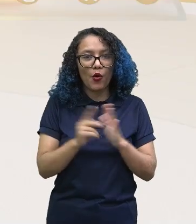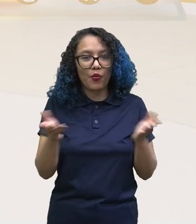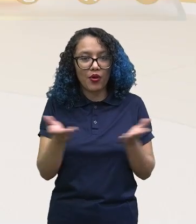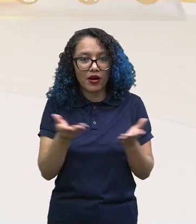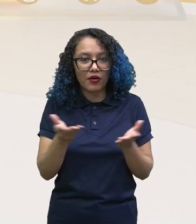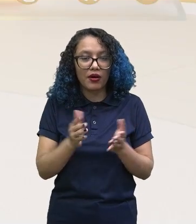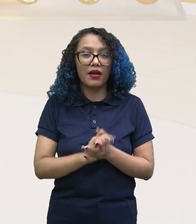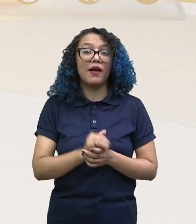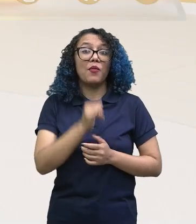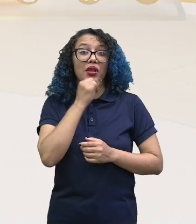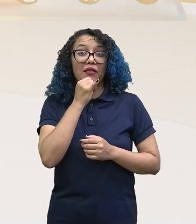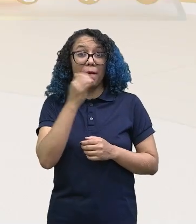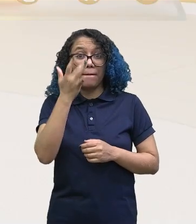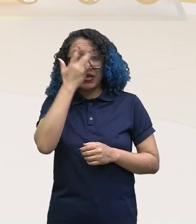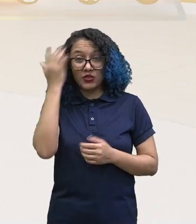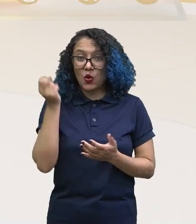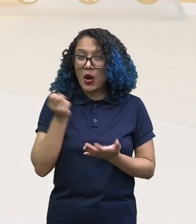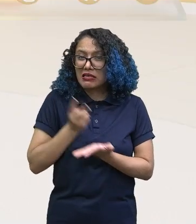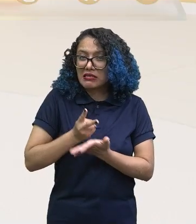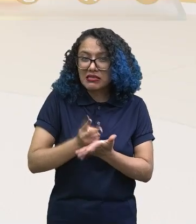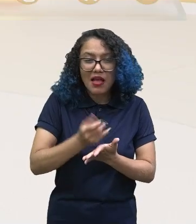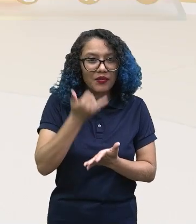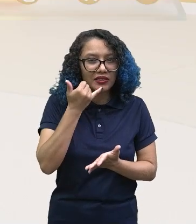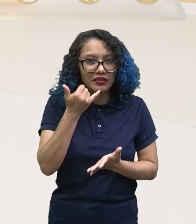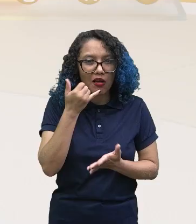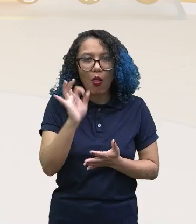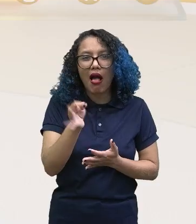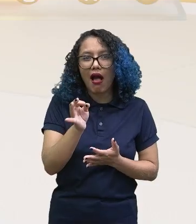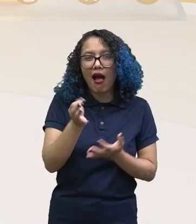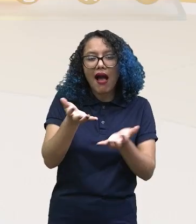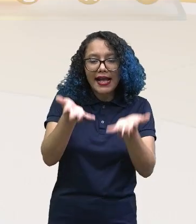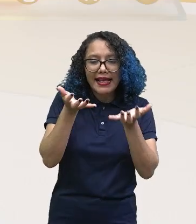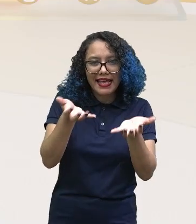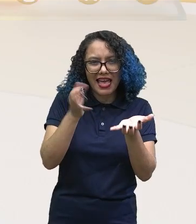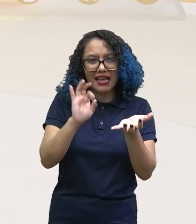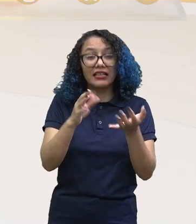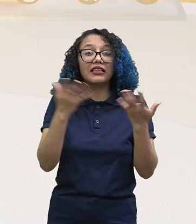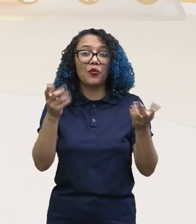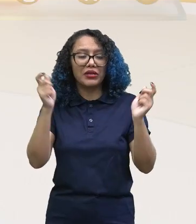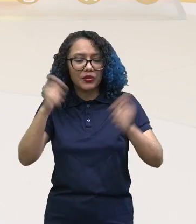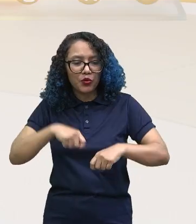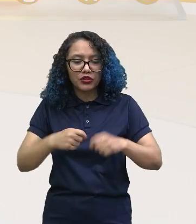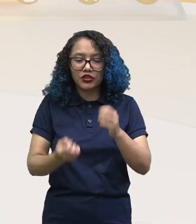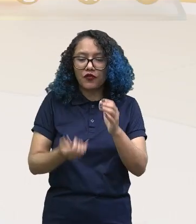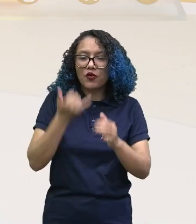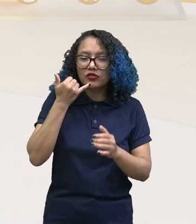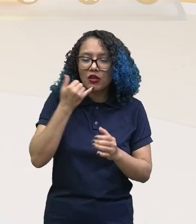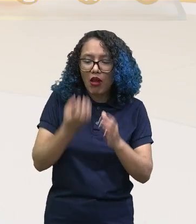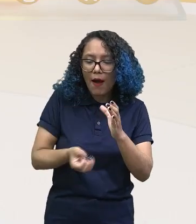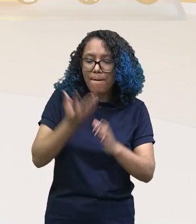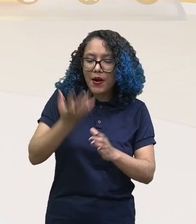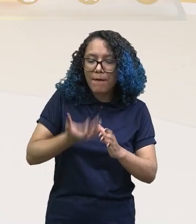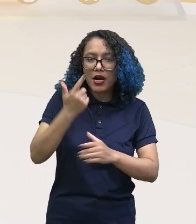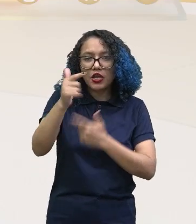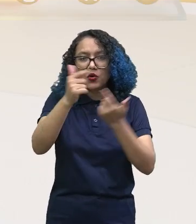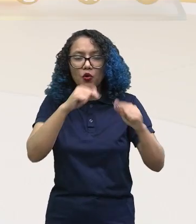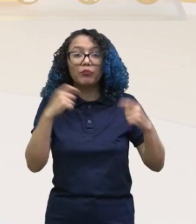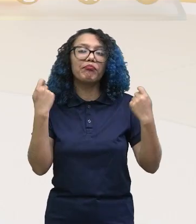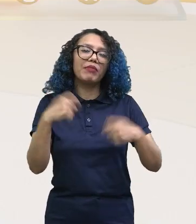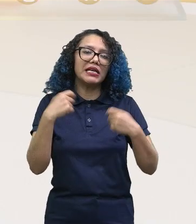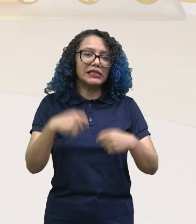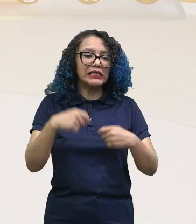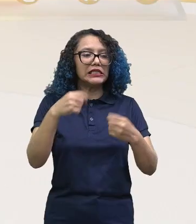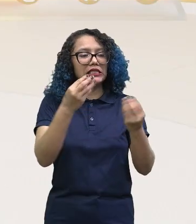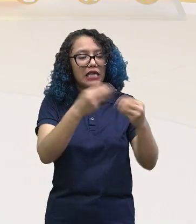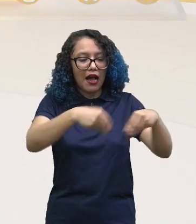um celular. Então. Né? E para compor esses equipamentos, né, e entre outros, precisa desses